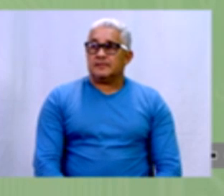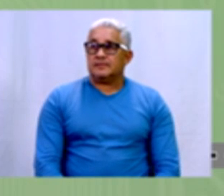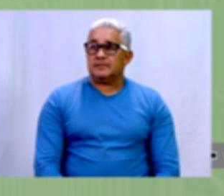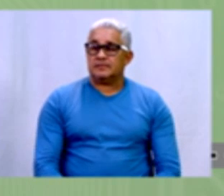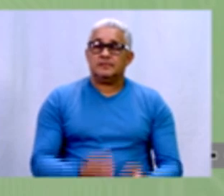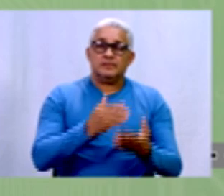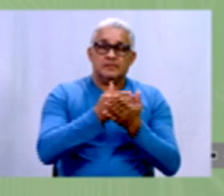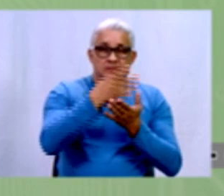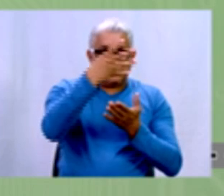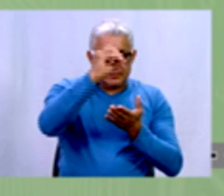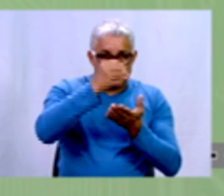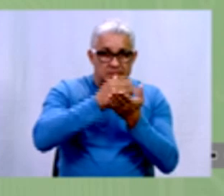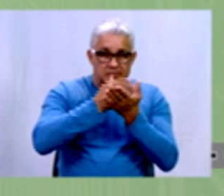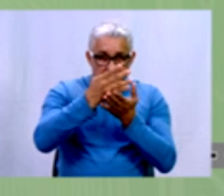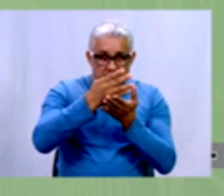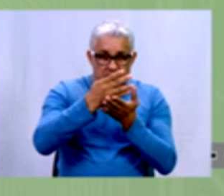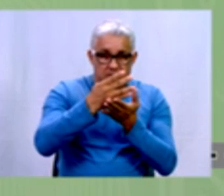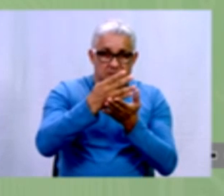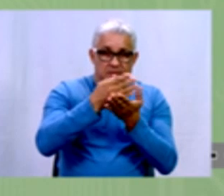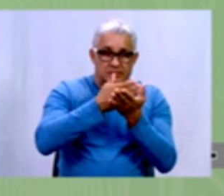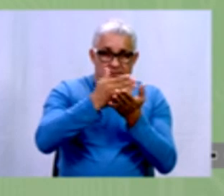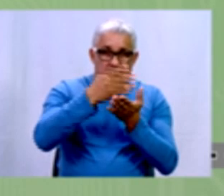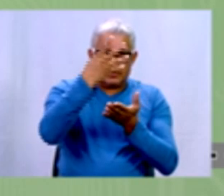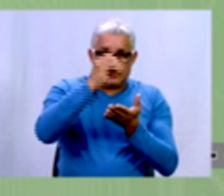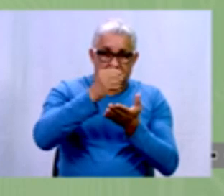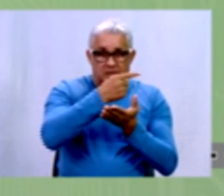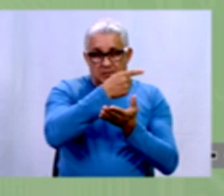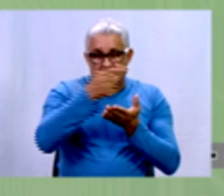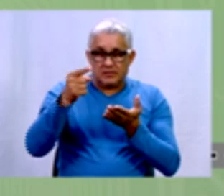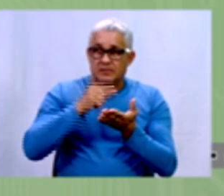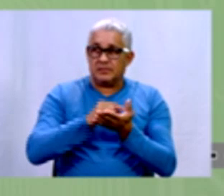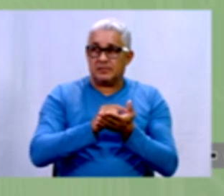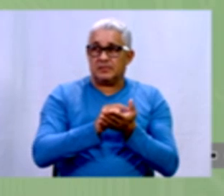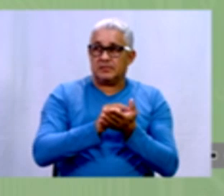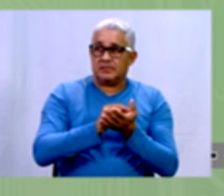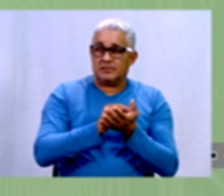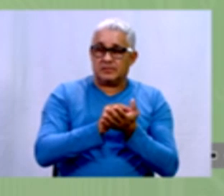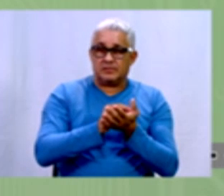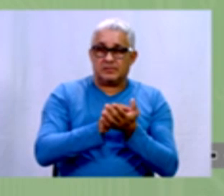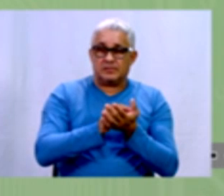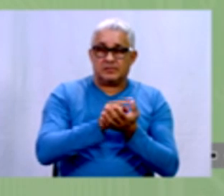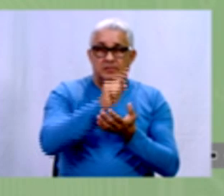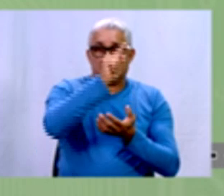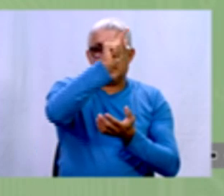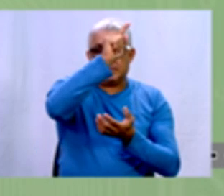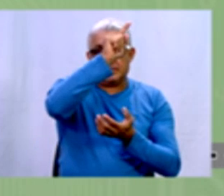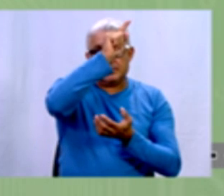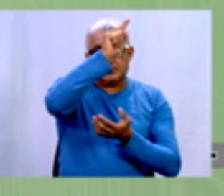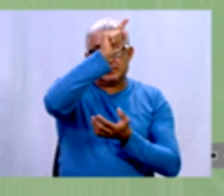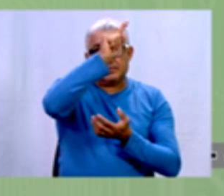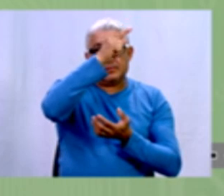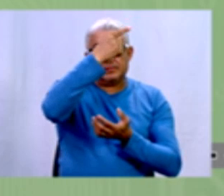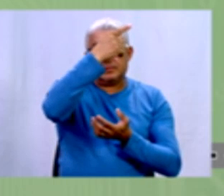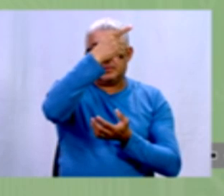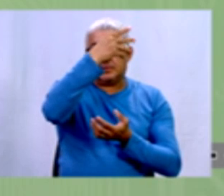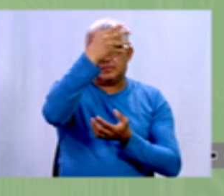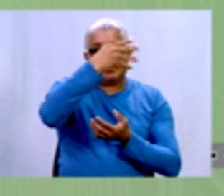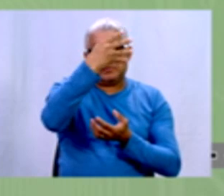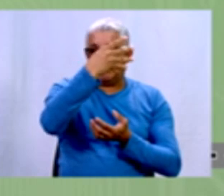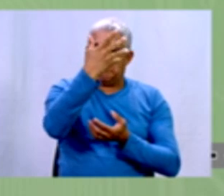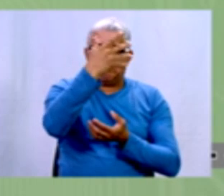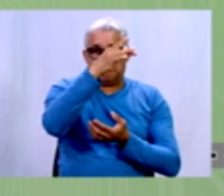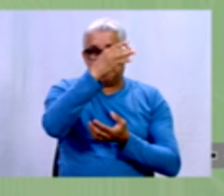começou com 40 na semana, tá? E aí, começou aqui com 40 e poucas